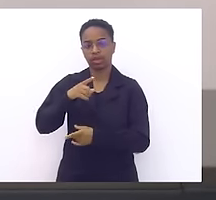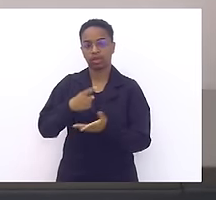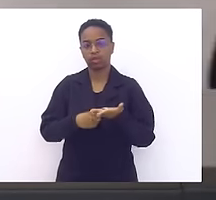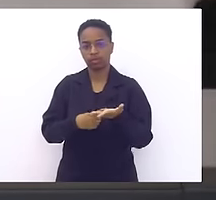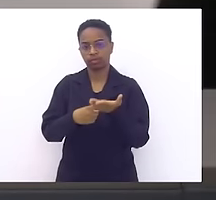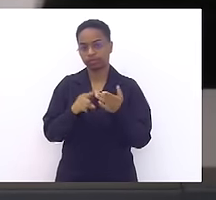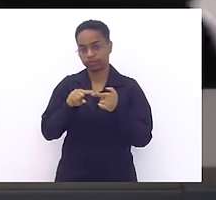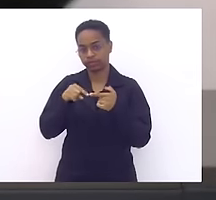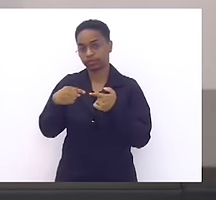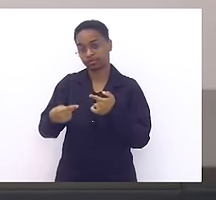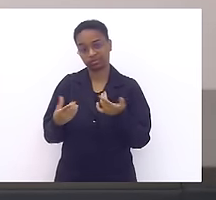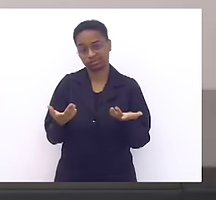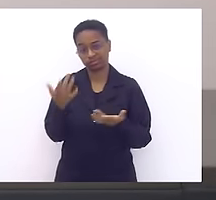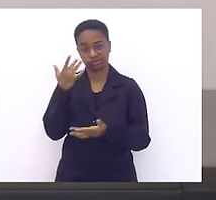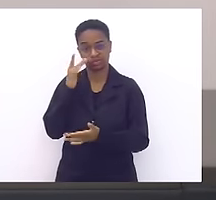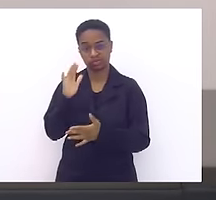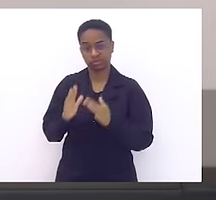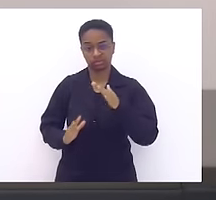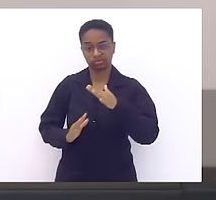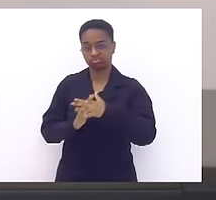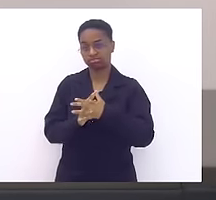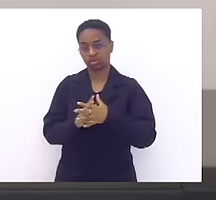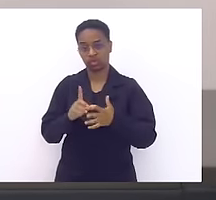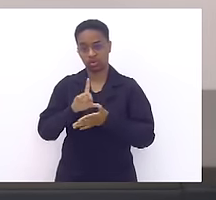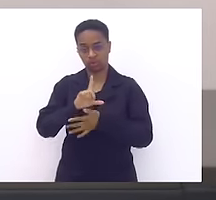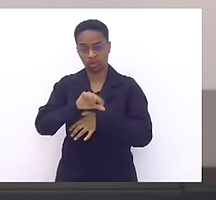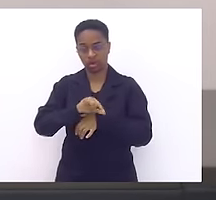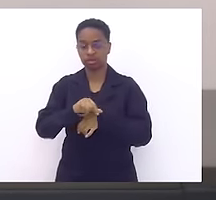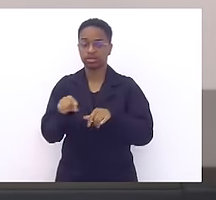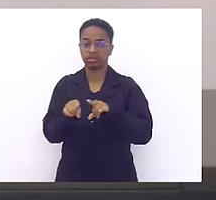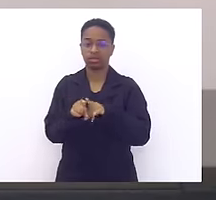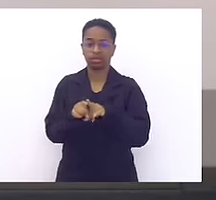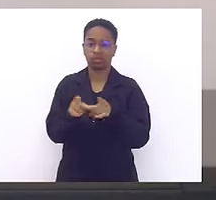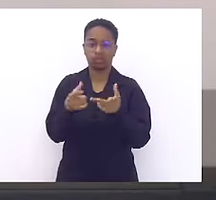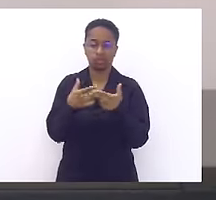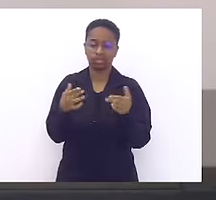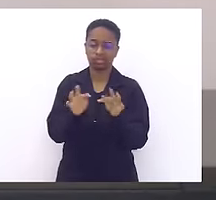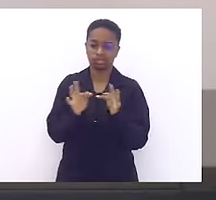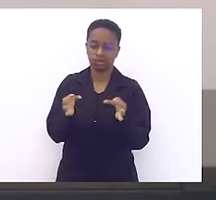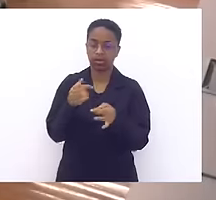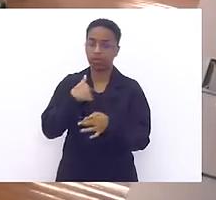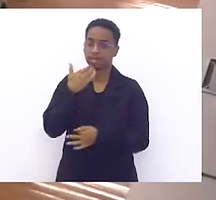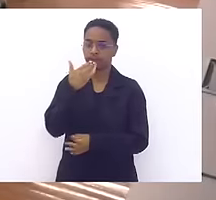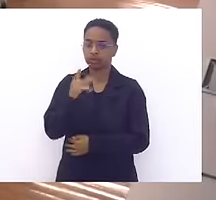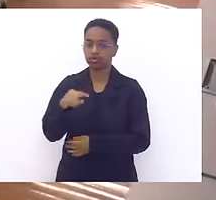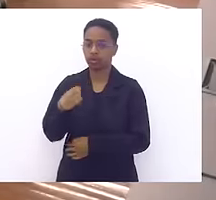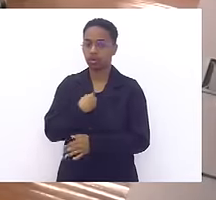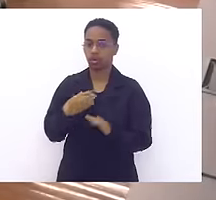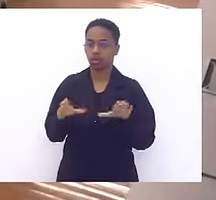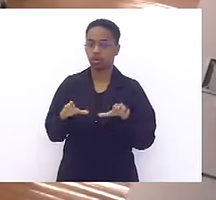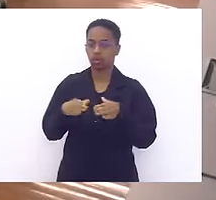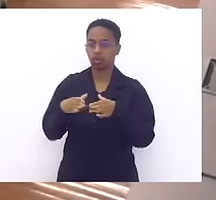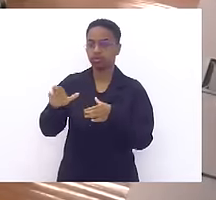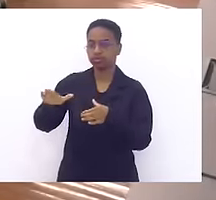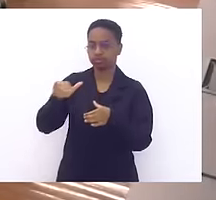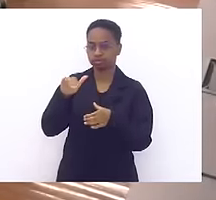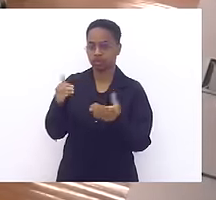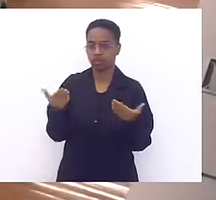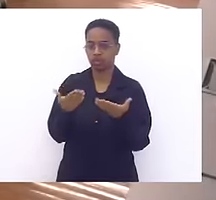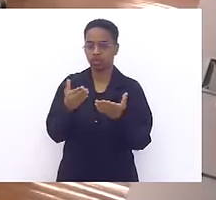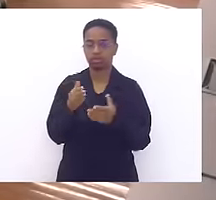E aí como é a questão é uma coisa muito pontual vou pedir aqui na presença dos trabalhos que a gente inicia a oitiva da Fazenda